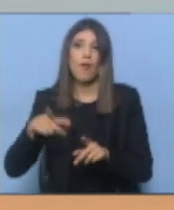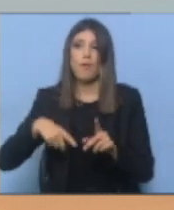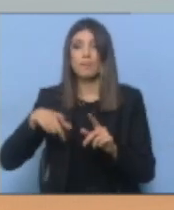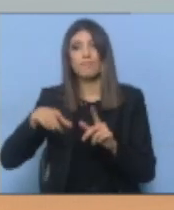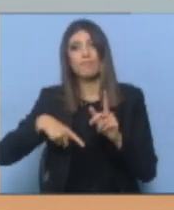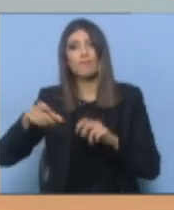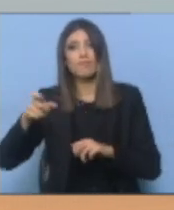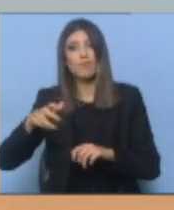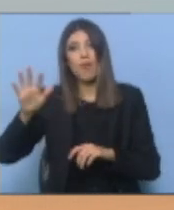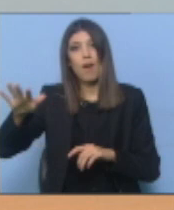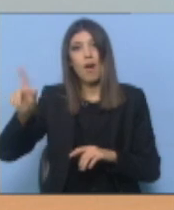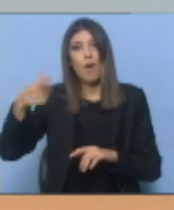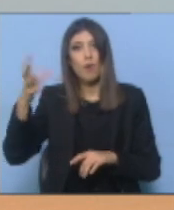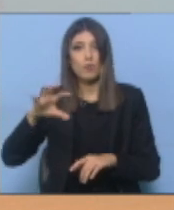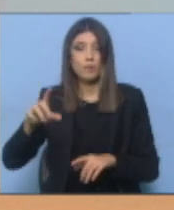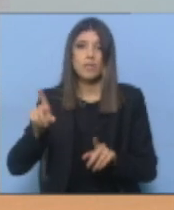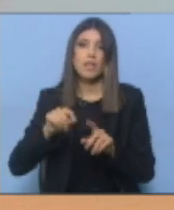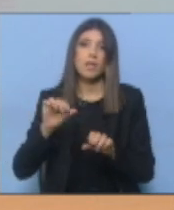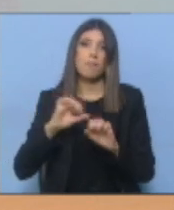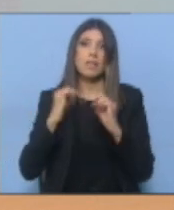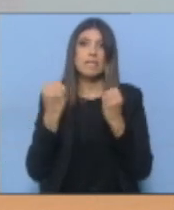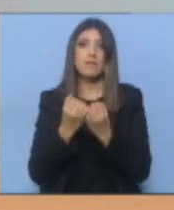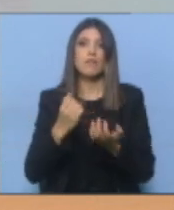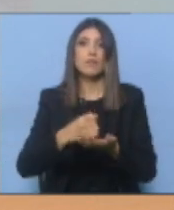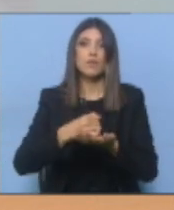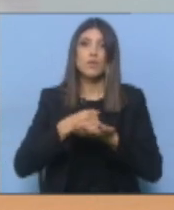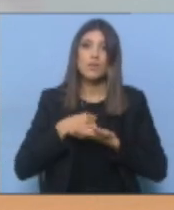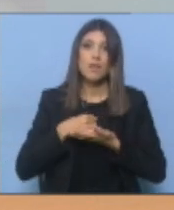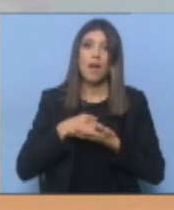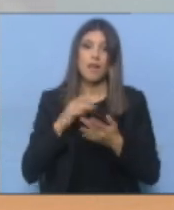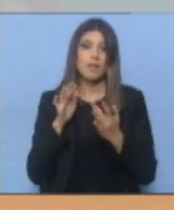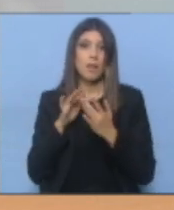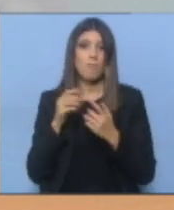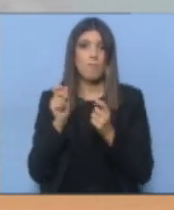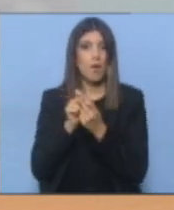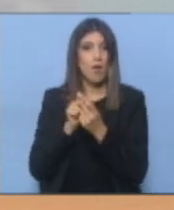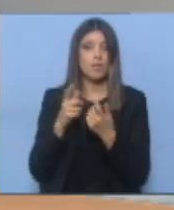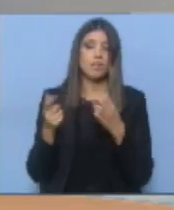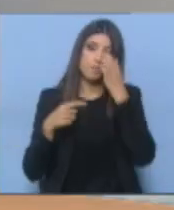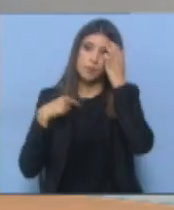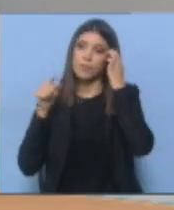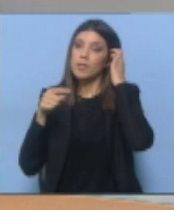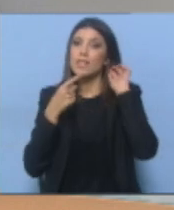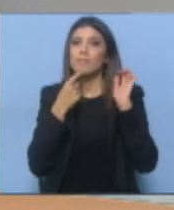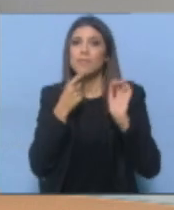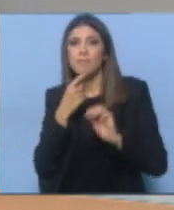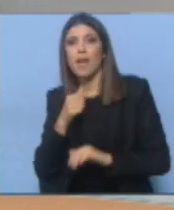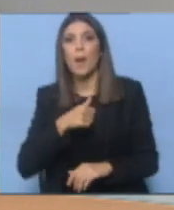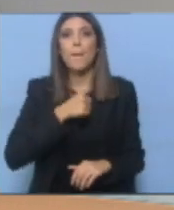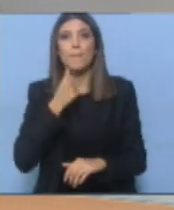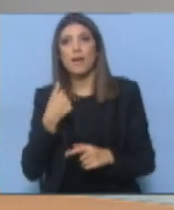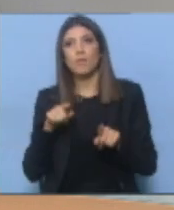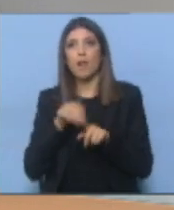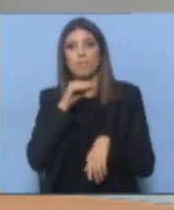nacional, e também os serviços sociais, o Serviço de Atendimento Social de Proximidade. Identificaram dificuldades no